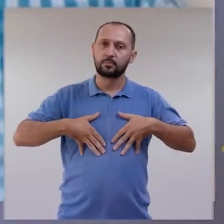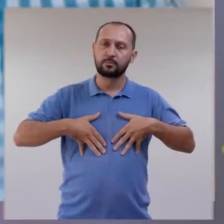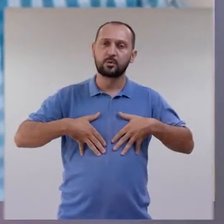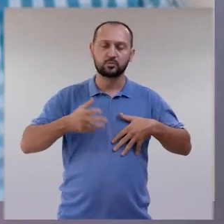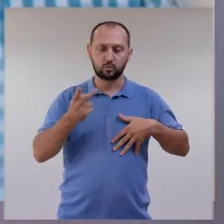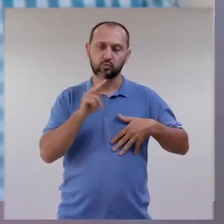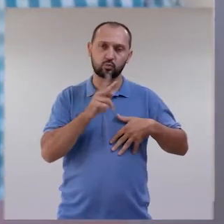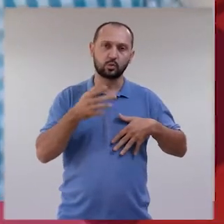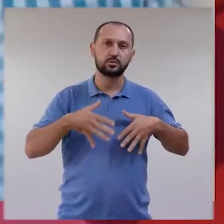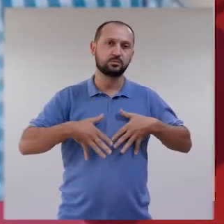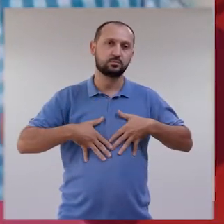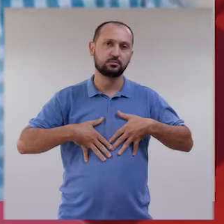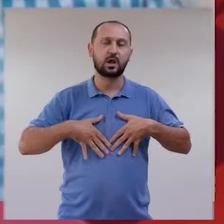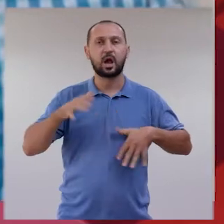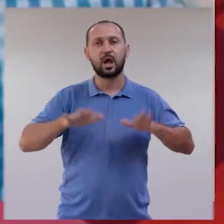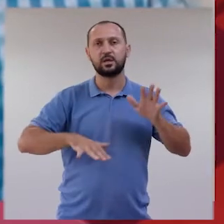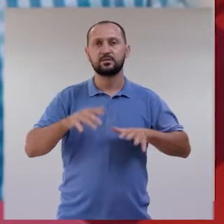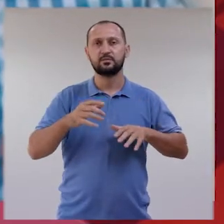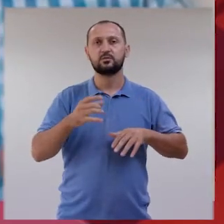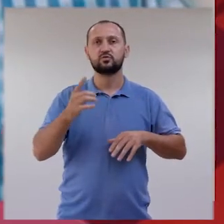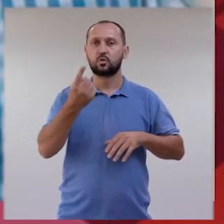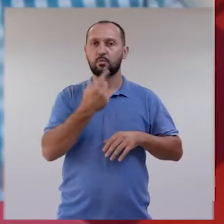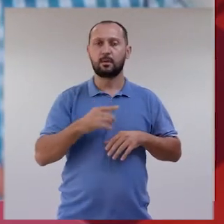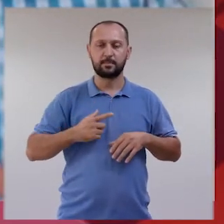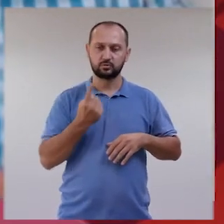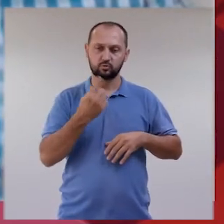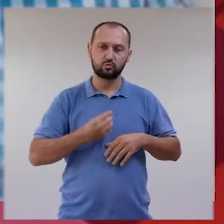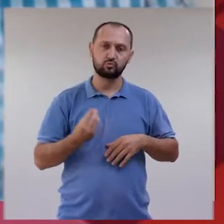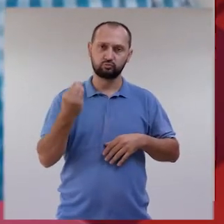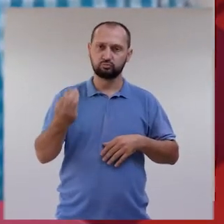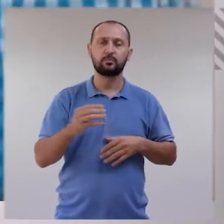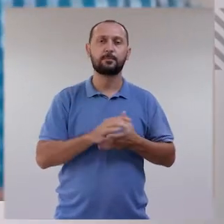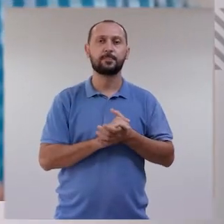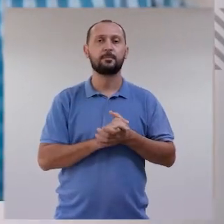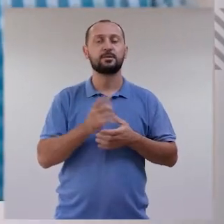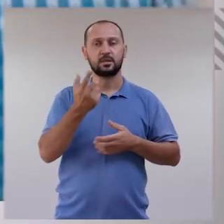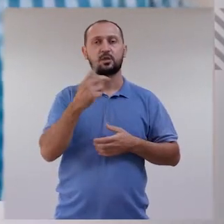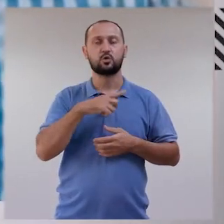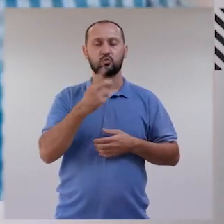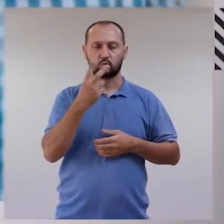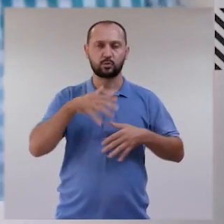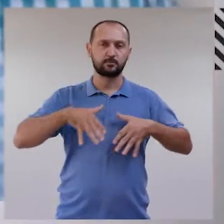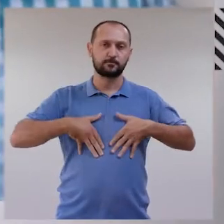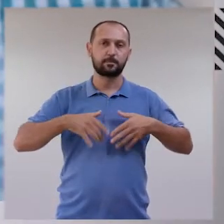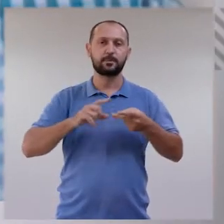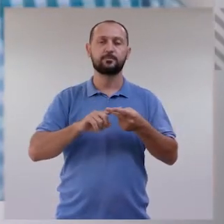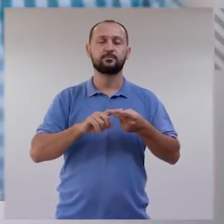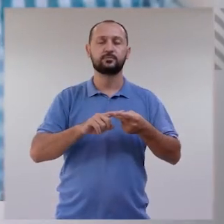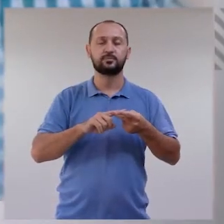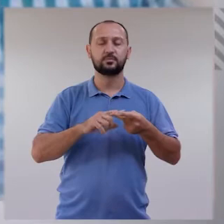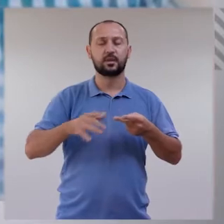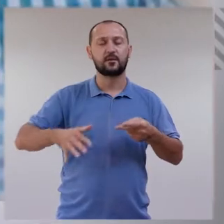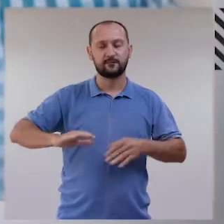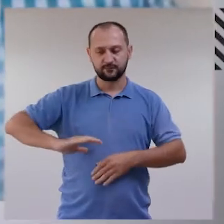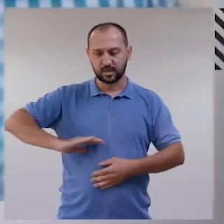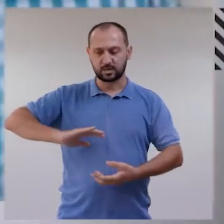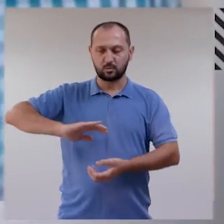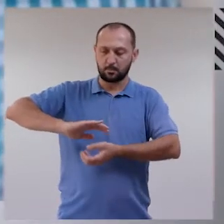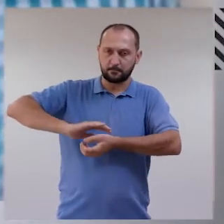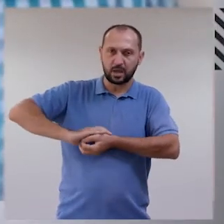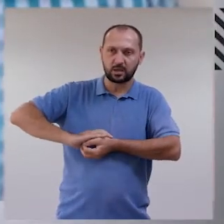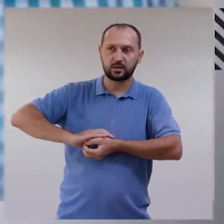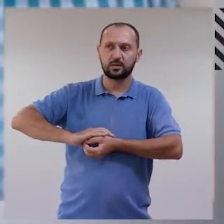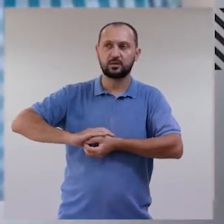ser, vamos dizer, são 2 pulmões, evidentemente, muitas vezes é transplantado numa pessoa só, mas são 2, né? Tem o fígado, tem